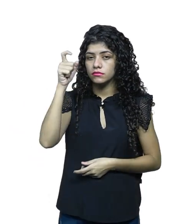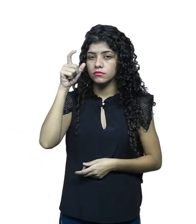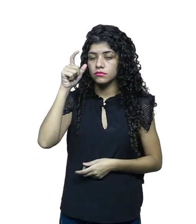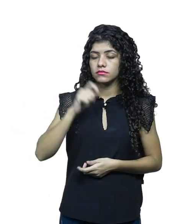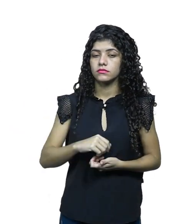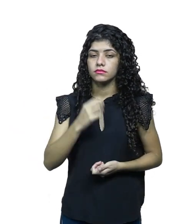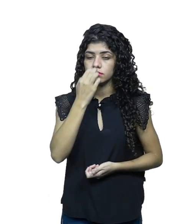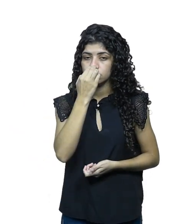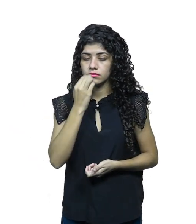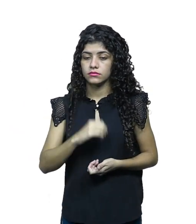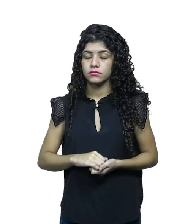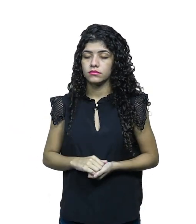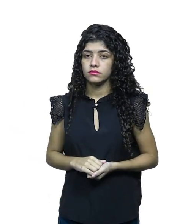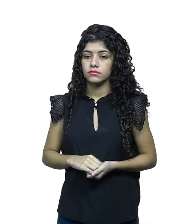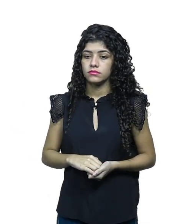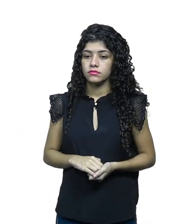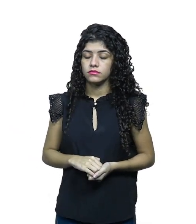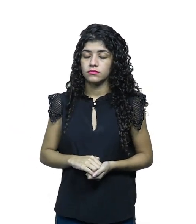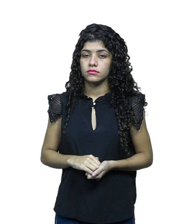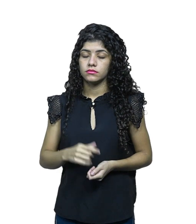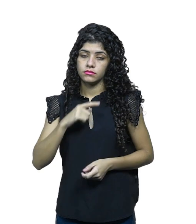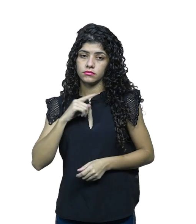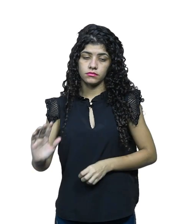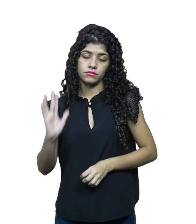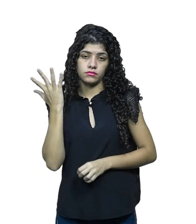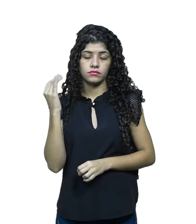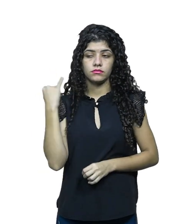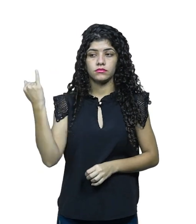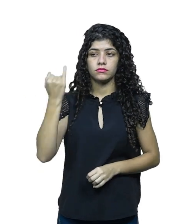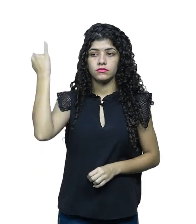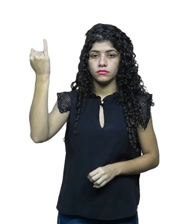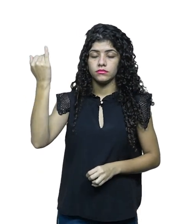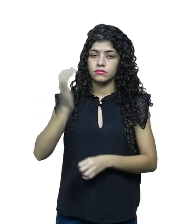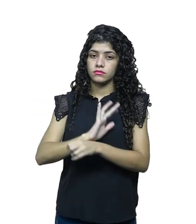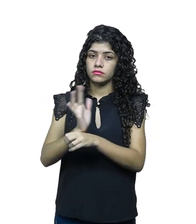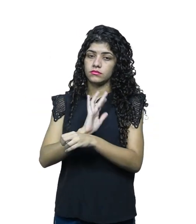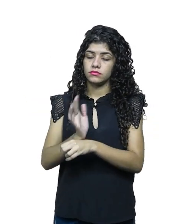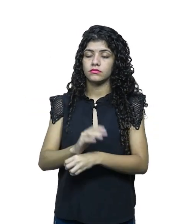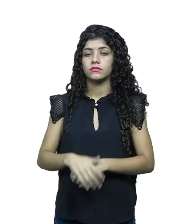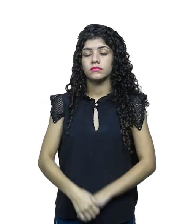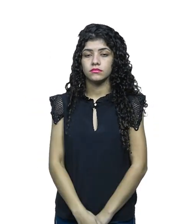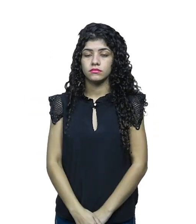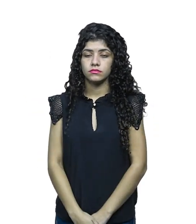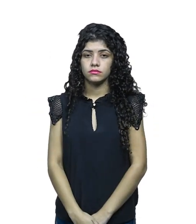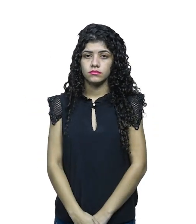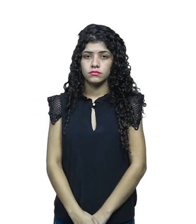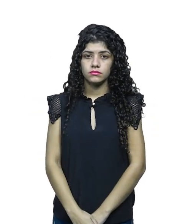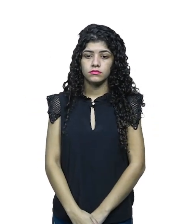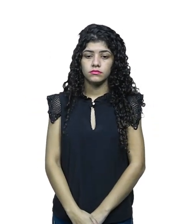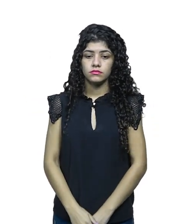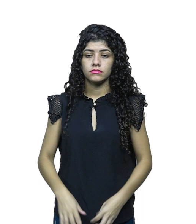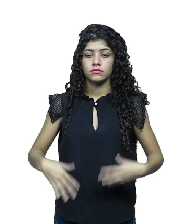Olhem lá aquele exemplo que eu falei, tem um ambiente geral, só que tem um compartimento específico, onde vai rolar uma ação importante para a